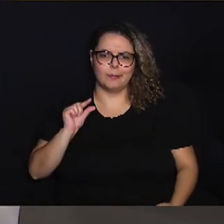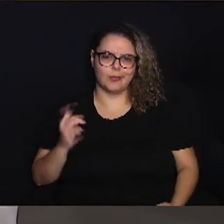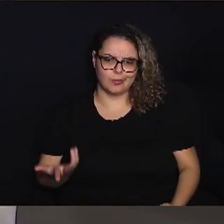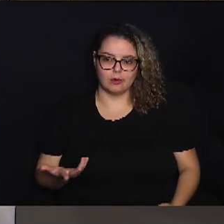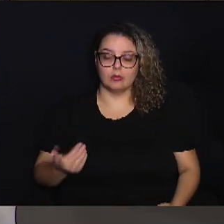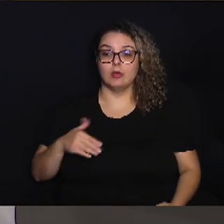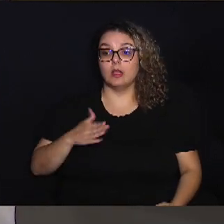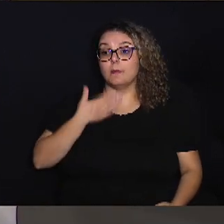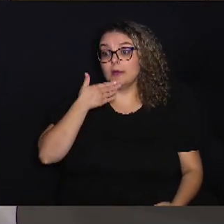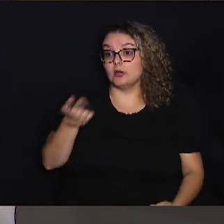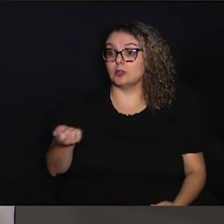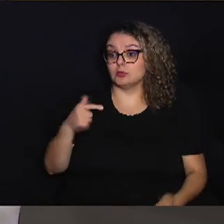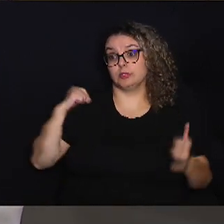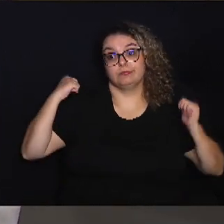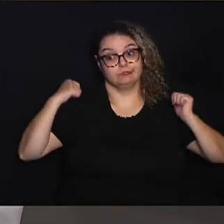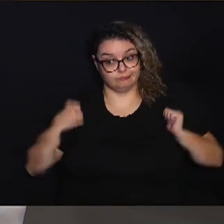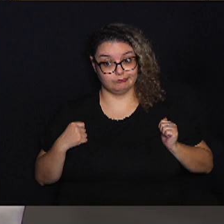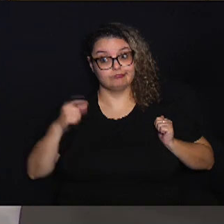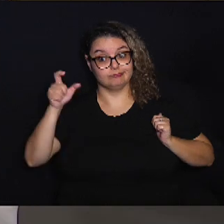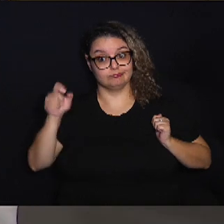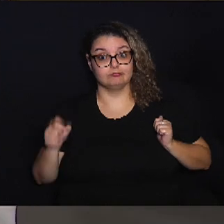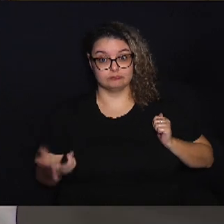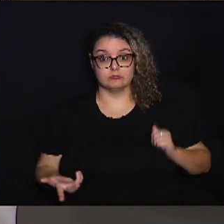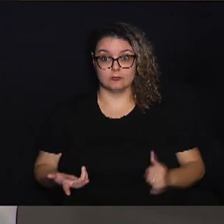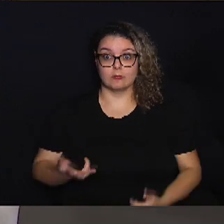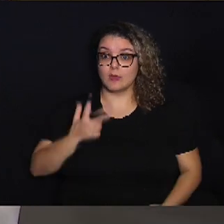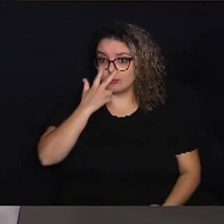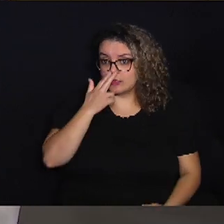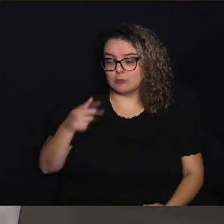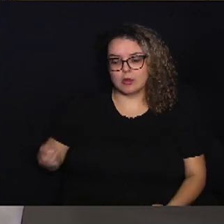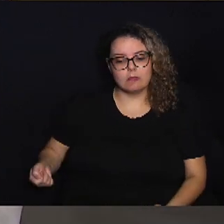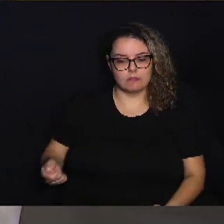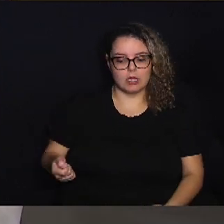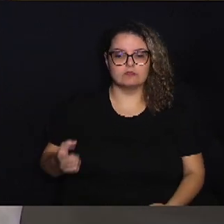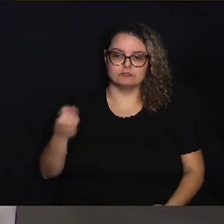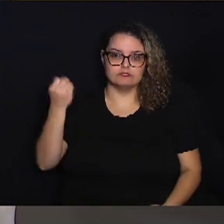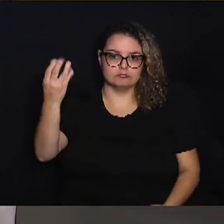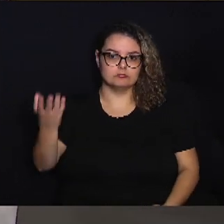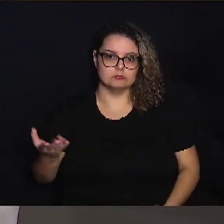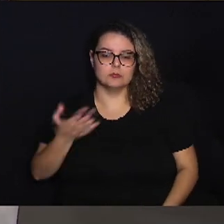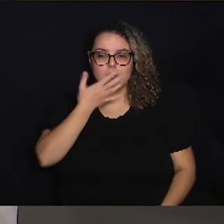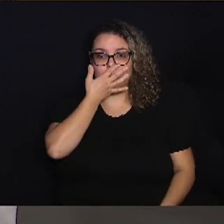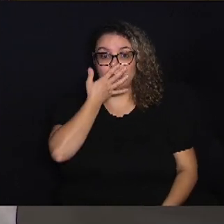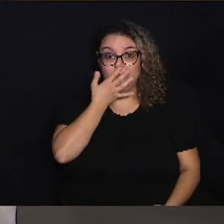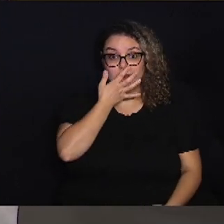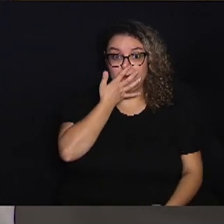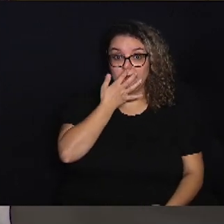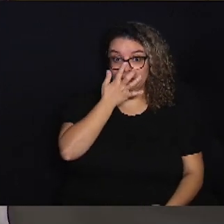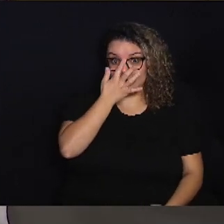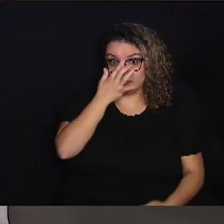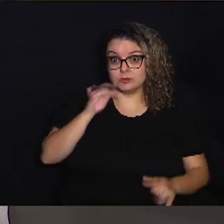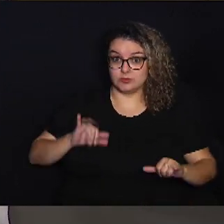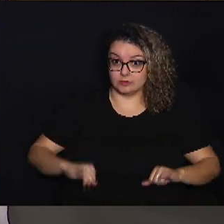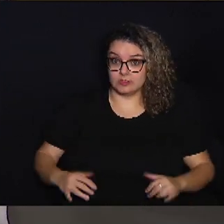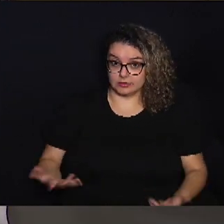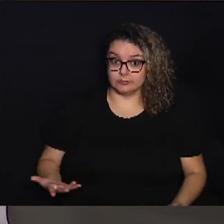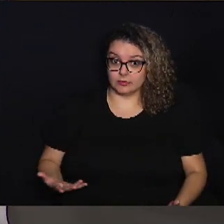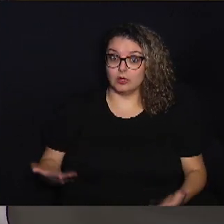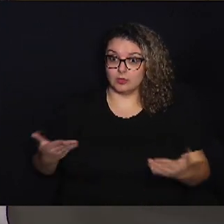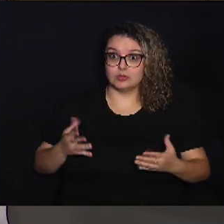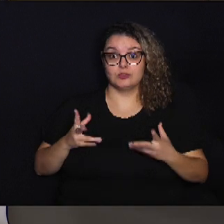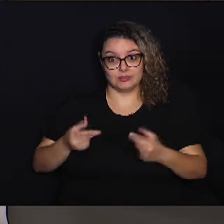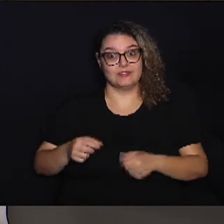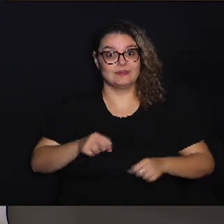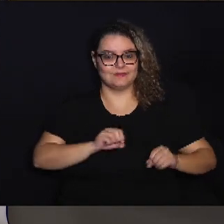mais tranquilo em relação à coluna, como se fosse uma mala de viagem. No tempo das malas de viagem na mão, o pessoal sofria muito. Hoje, todas as malas têm